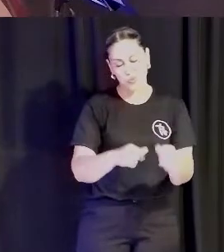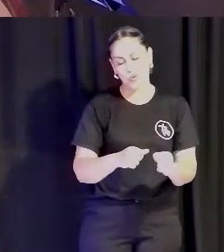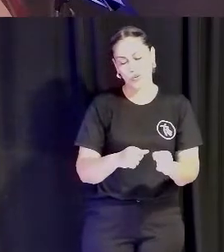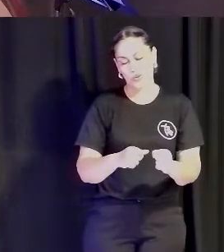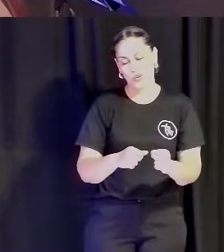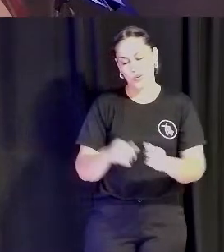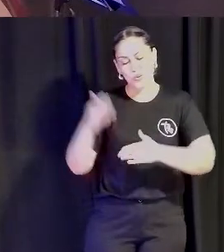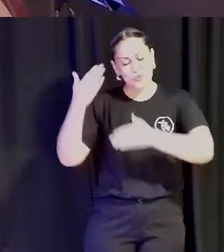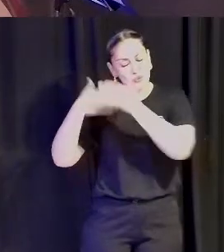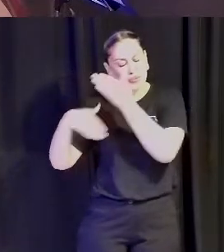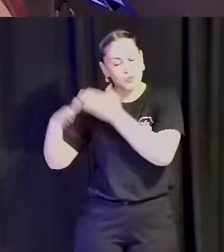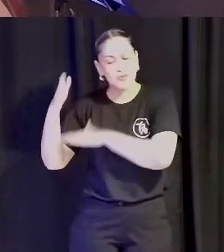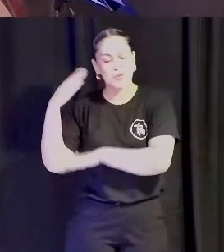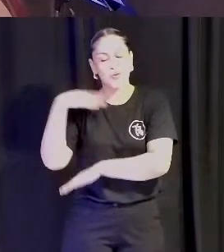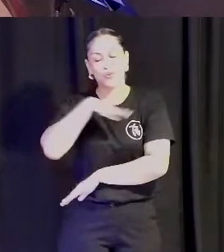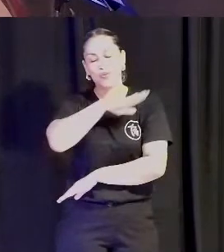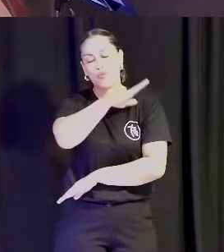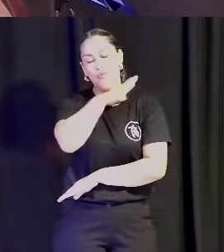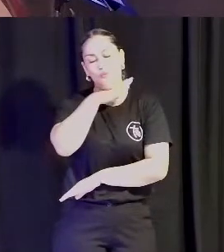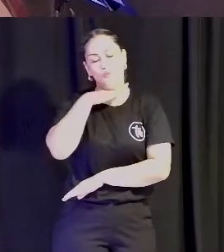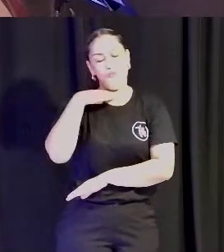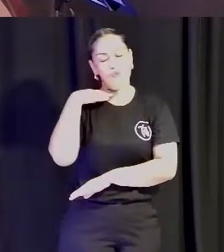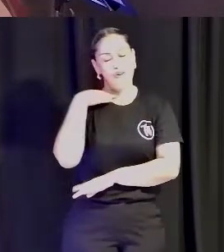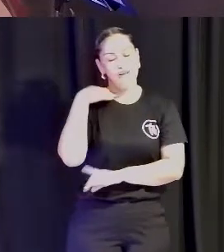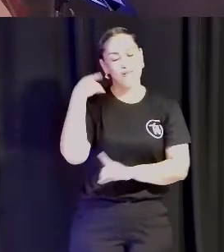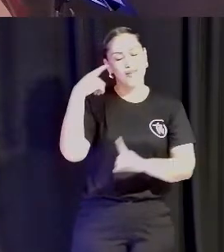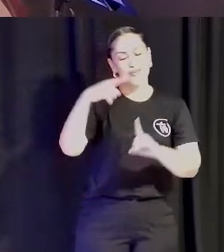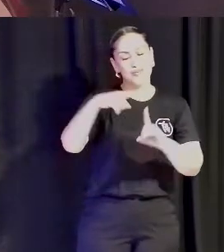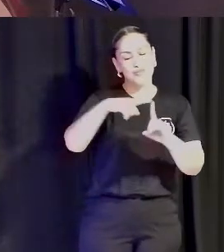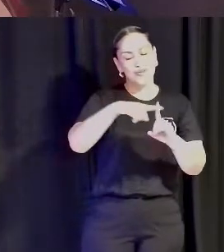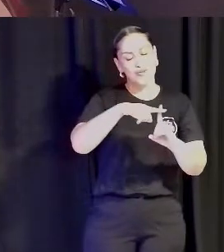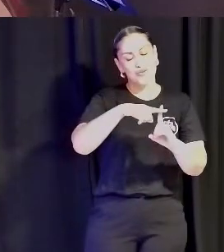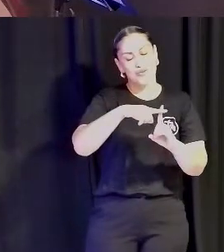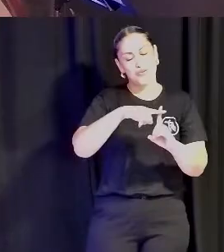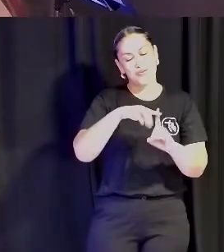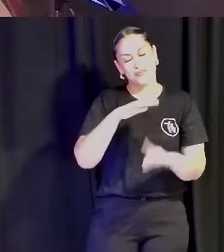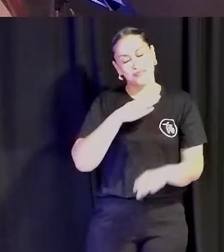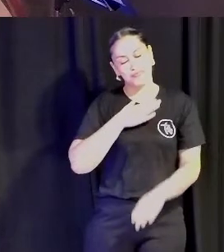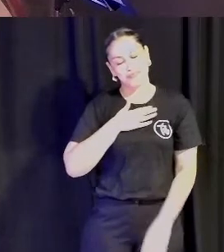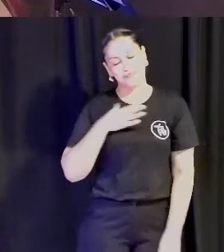ao me dar a salvação.